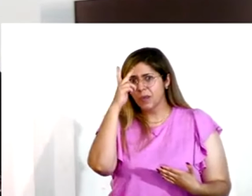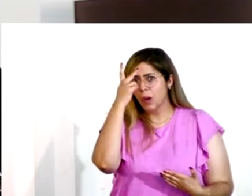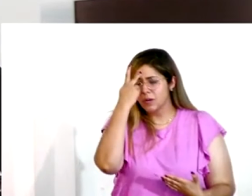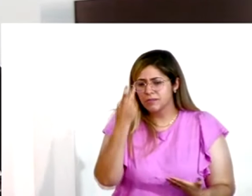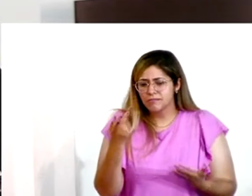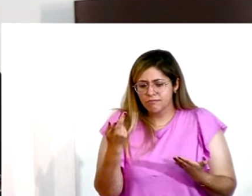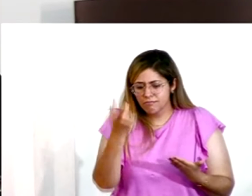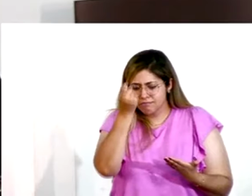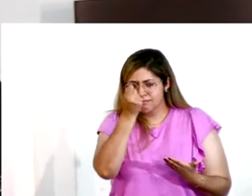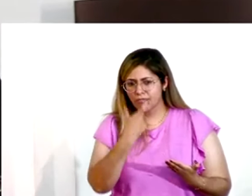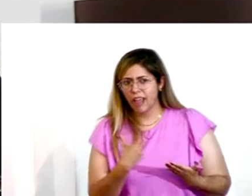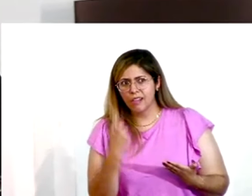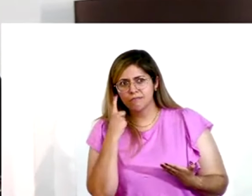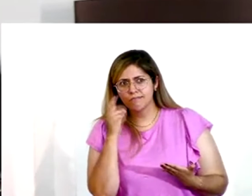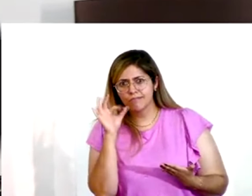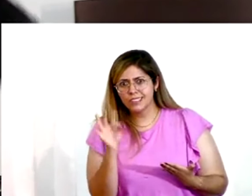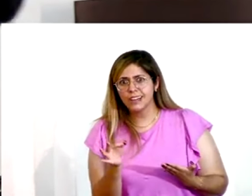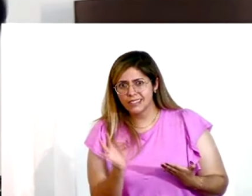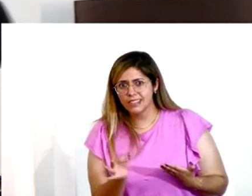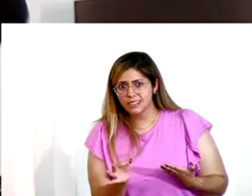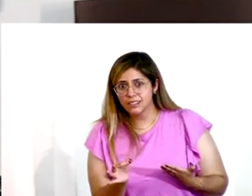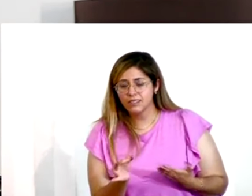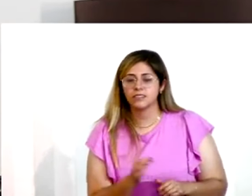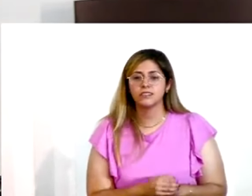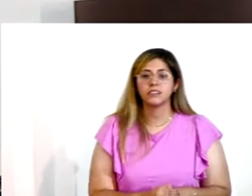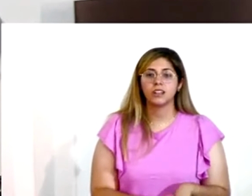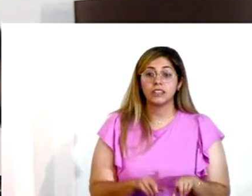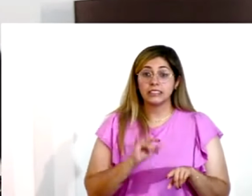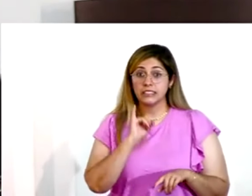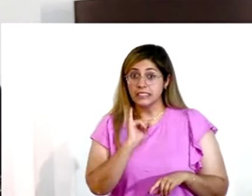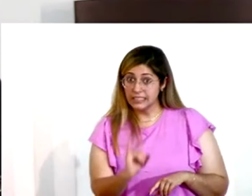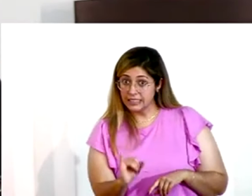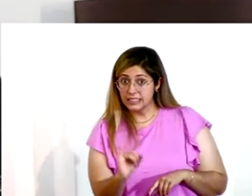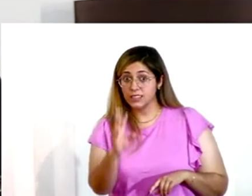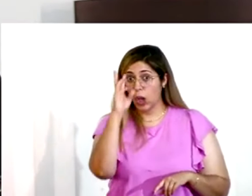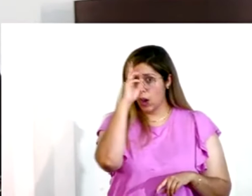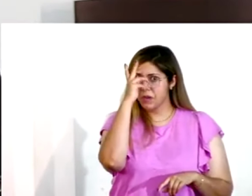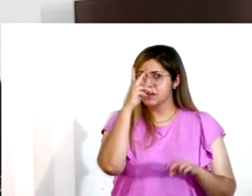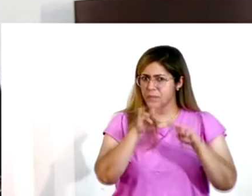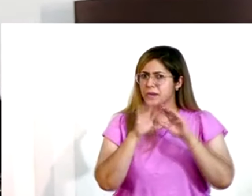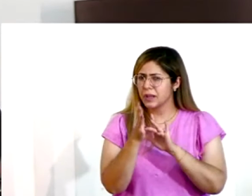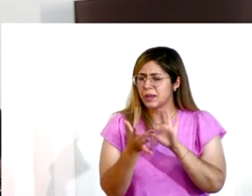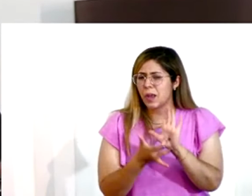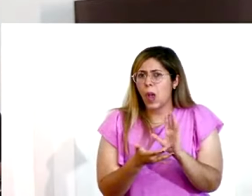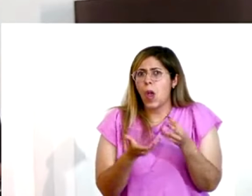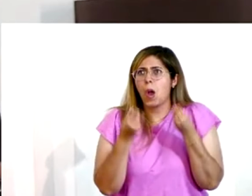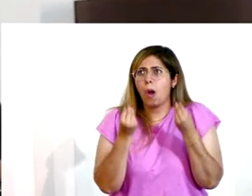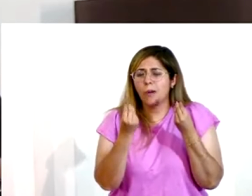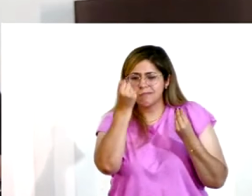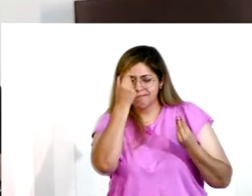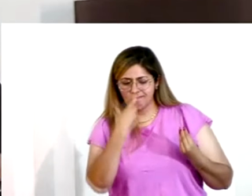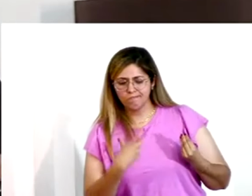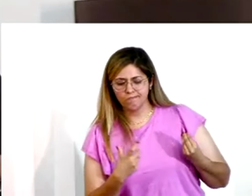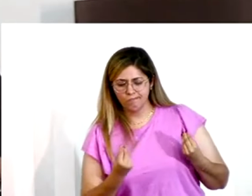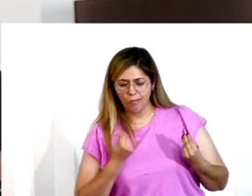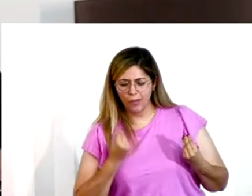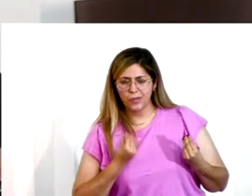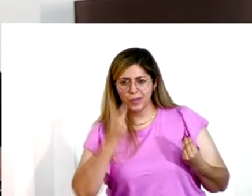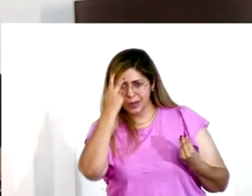somos convertidos, se convertidos fomos ao Senhor, como é que a gente está administrando como